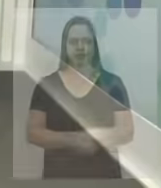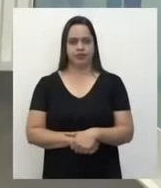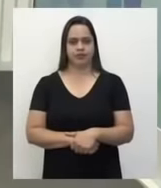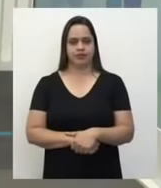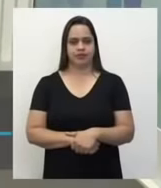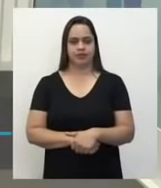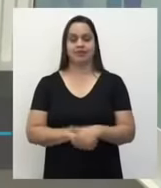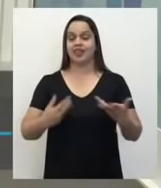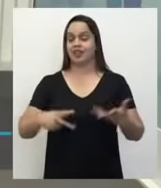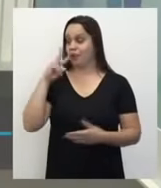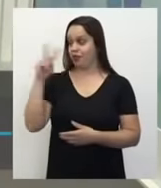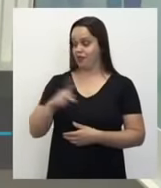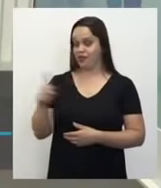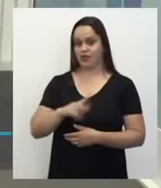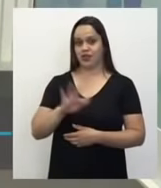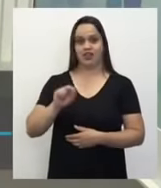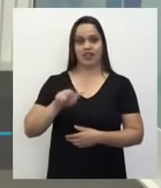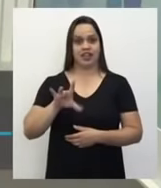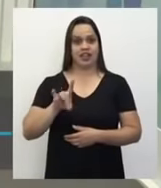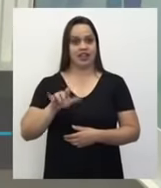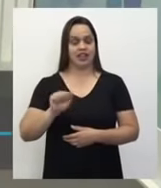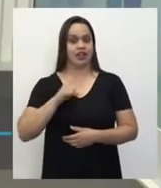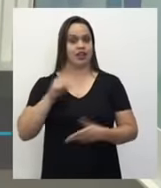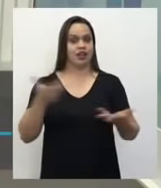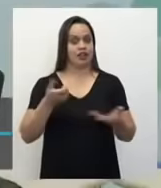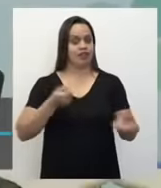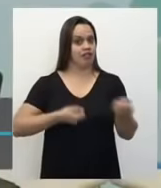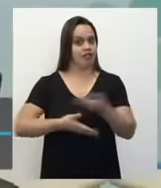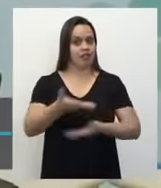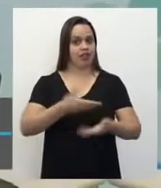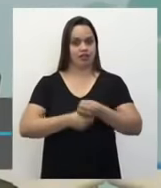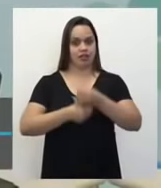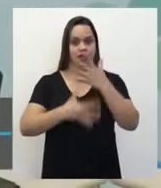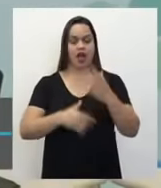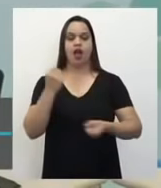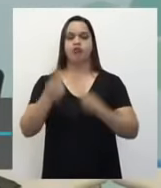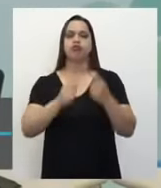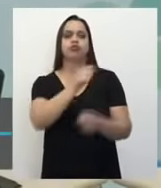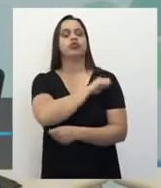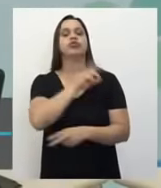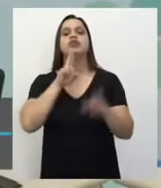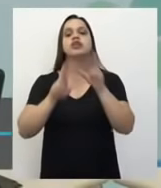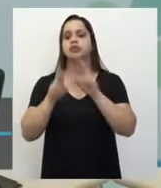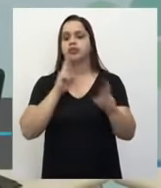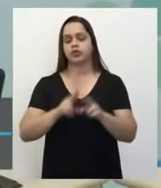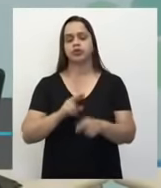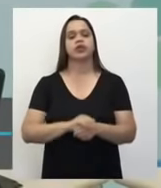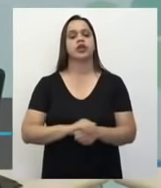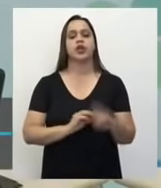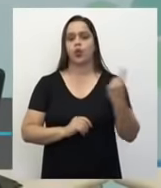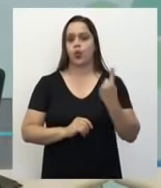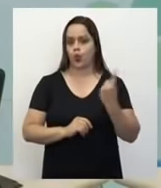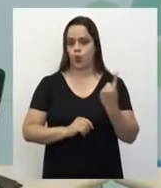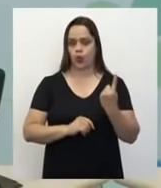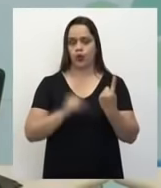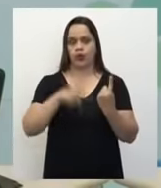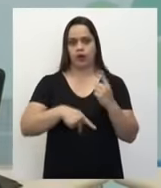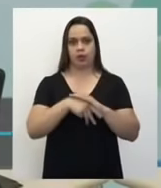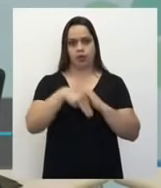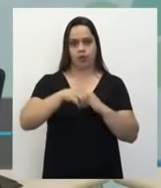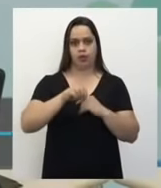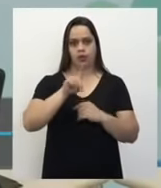Olha só, professora Fernanda, bastante interação aqui pelo chat. Alguns alunos responderam a 1, modelista, só que a grande